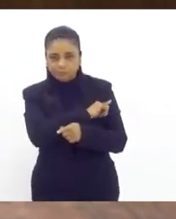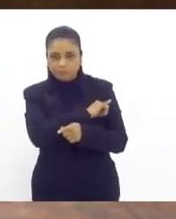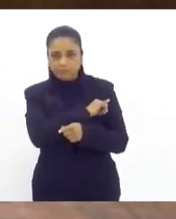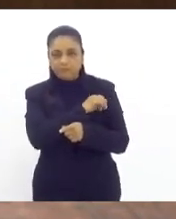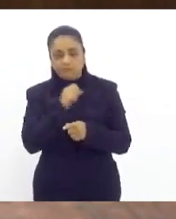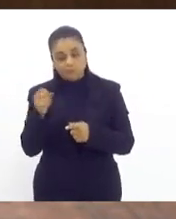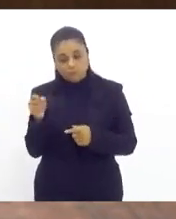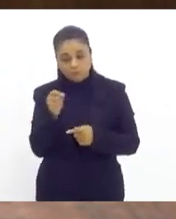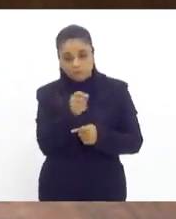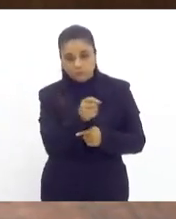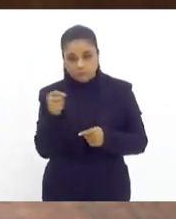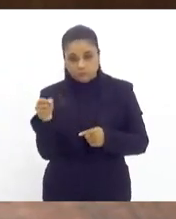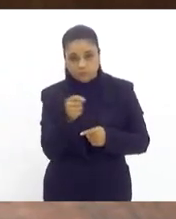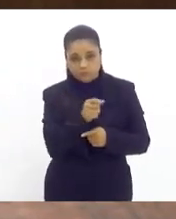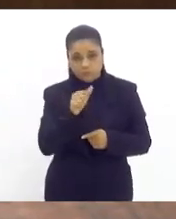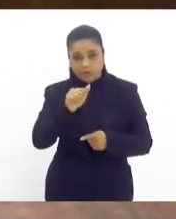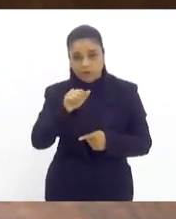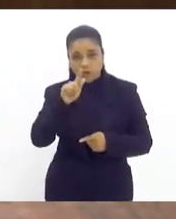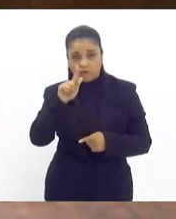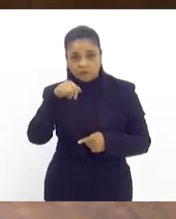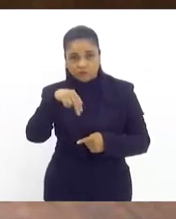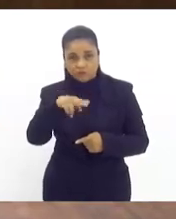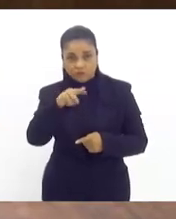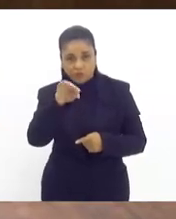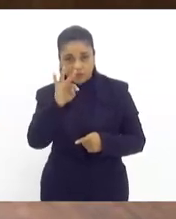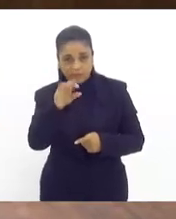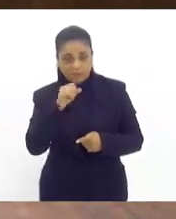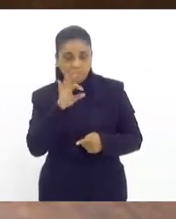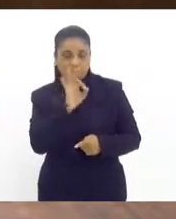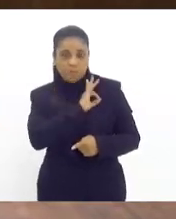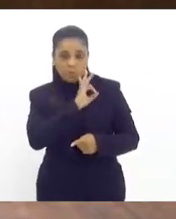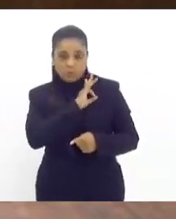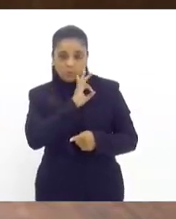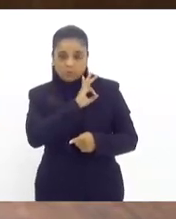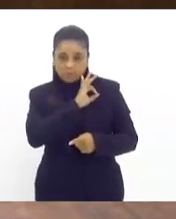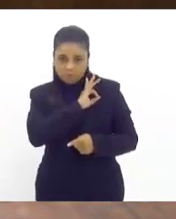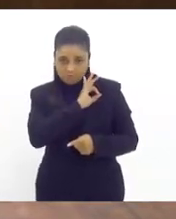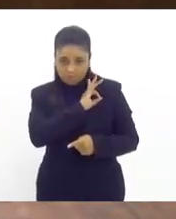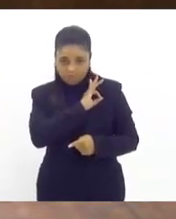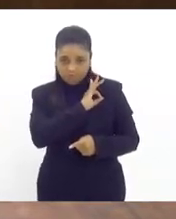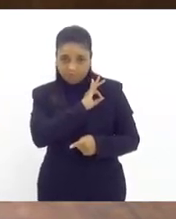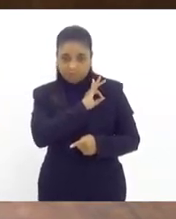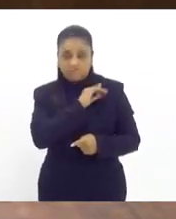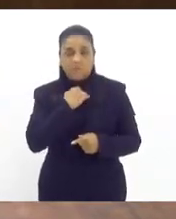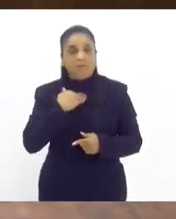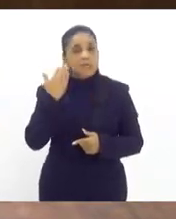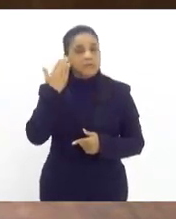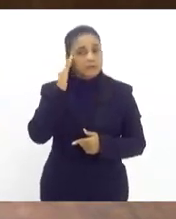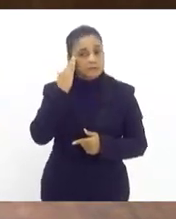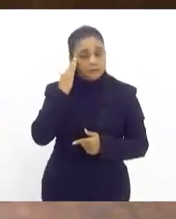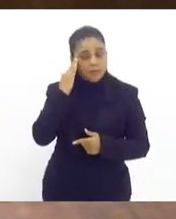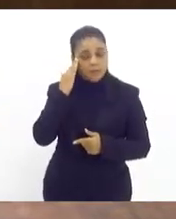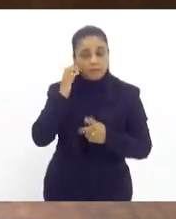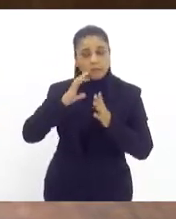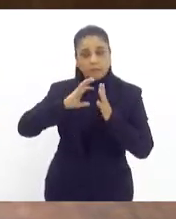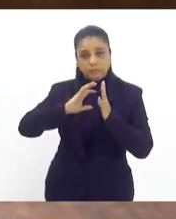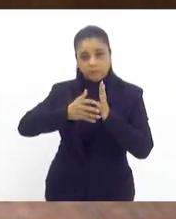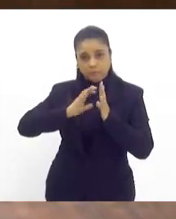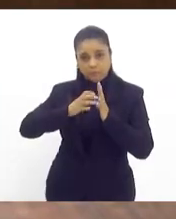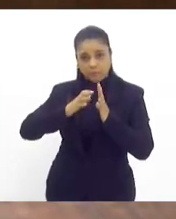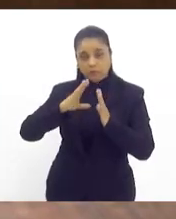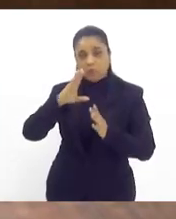dos agentes que fazem o policiamento ostensivo Apesar de o entendimento da bancada do Partido Comunista do